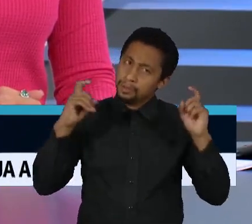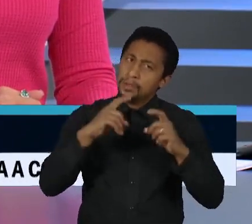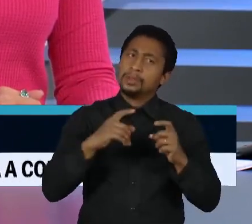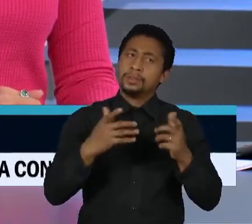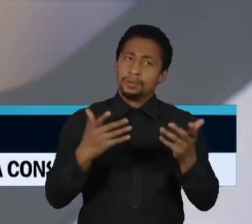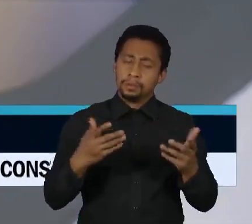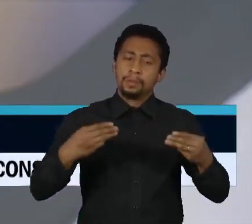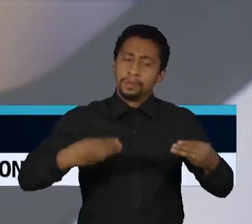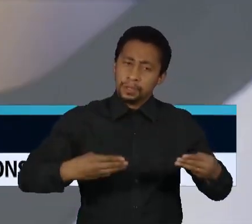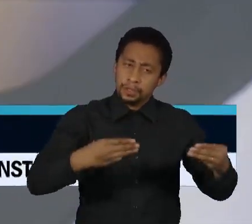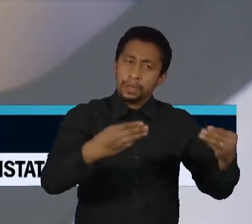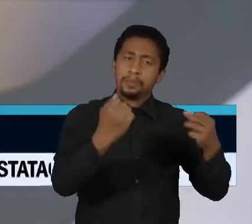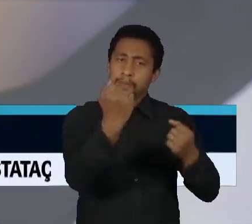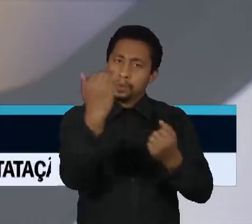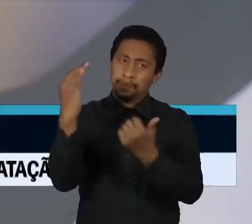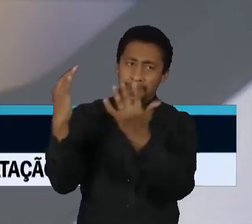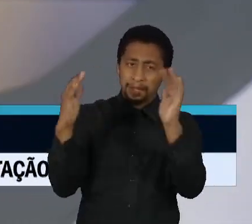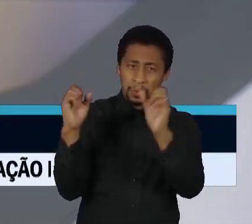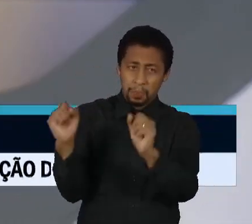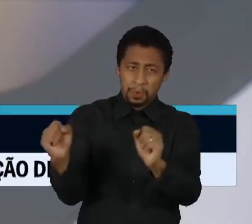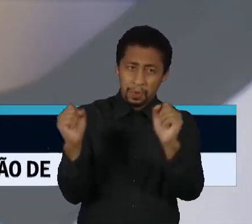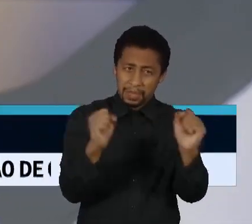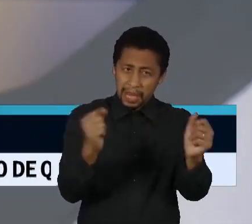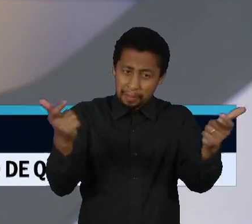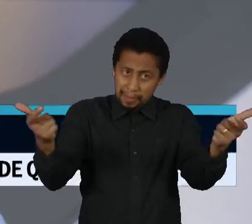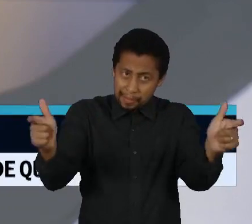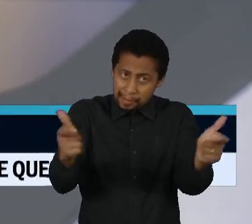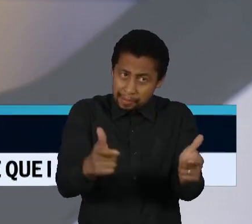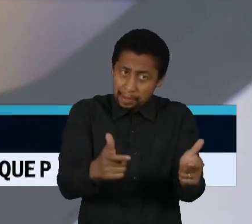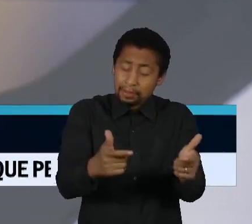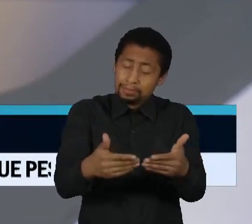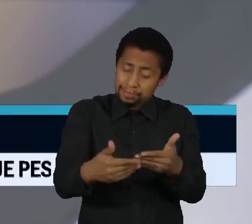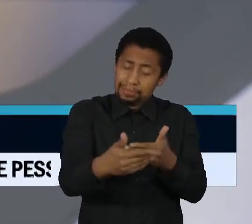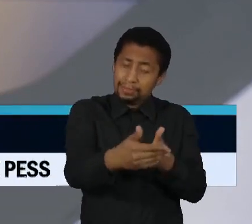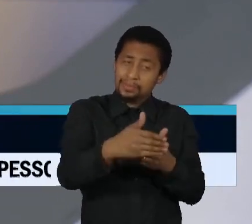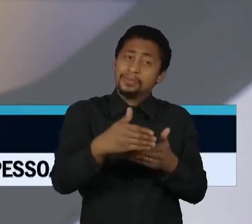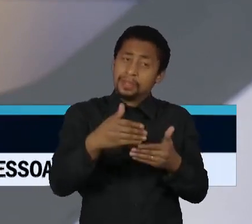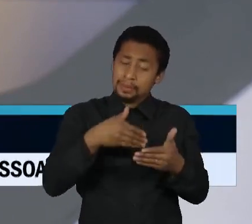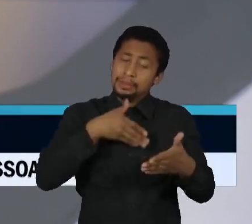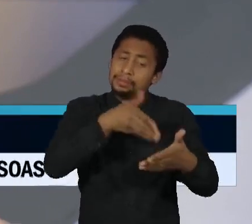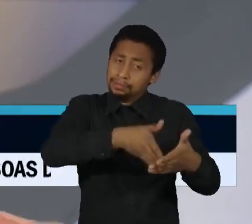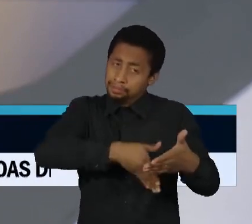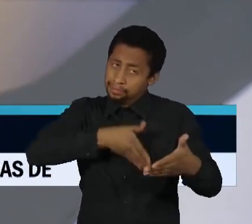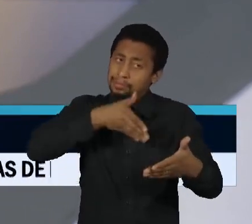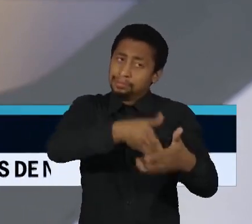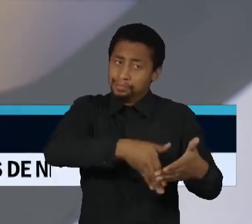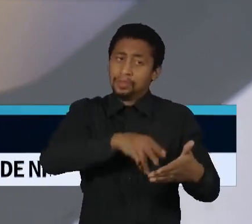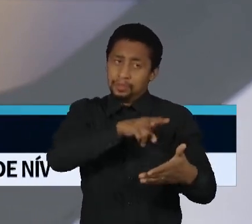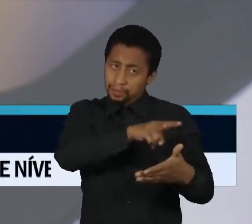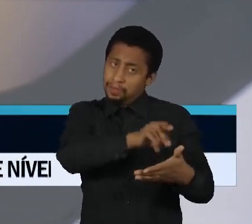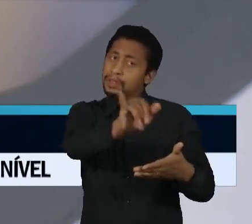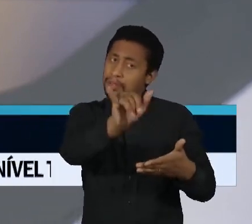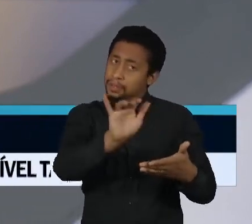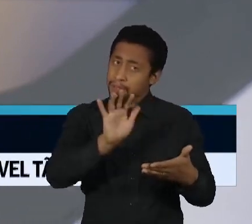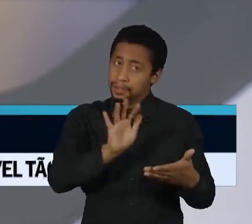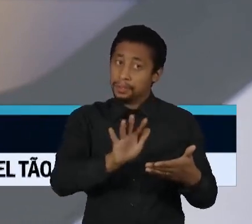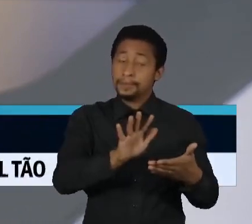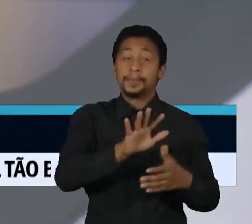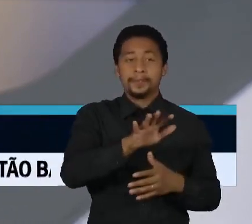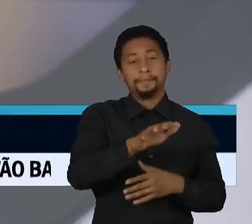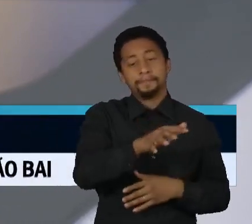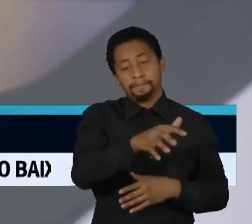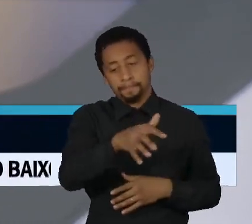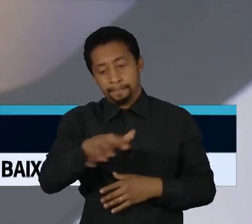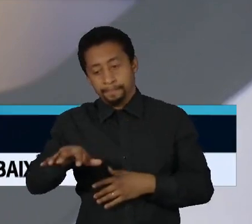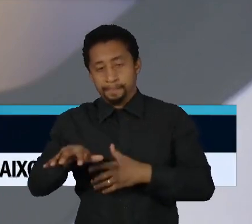Ministério do Meio Ambiente provavelmente vão tornar ainda mais difícil essa negociação. Mas acho que aqui a gente tem que separar